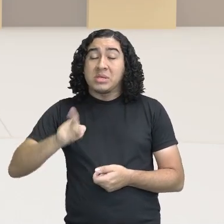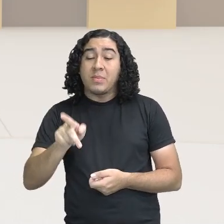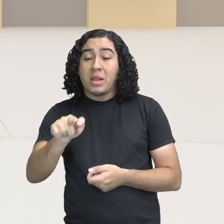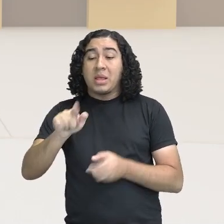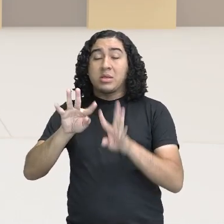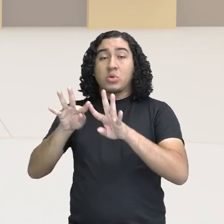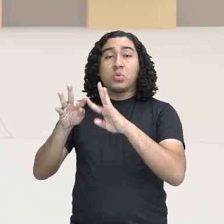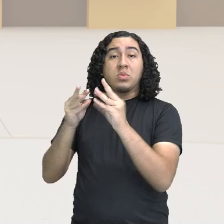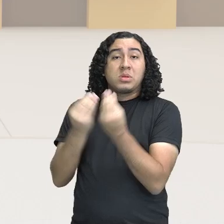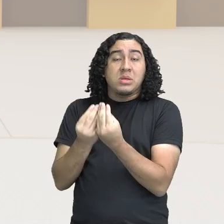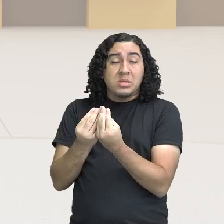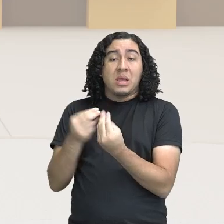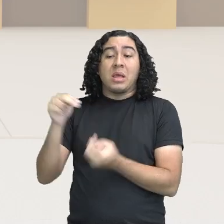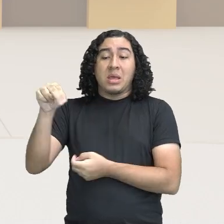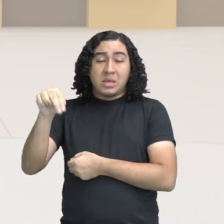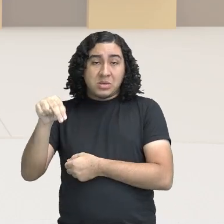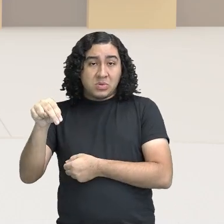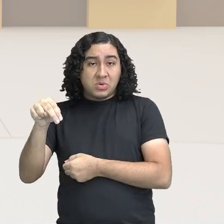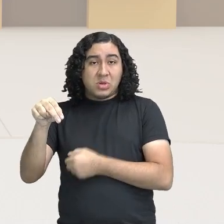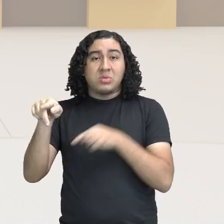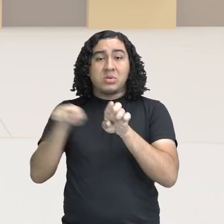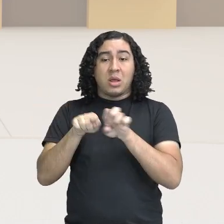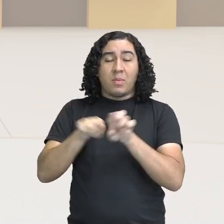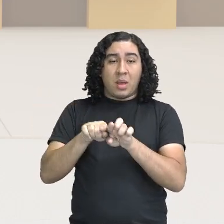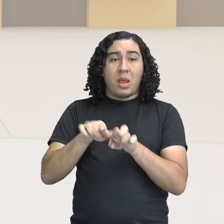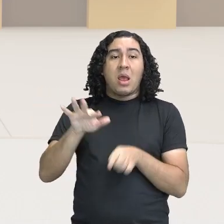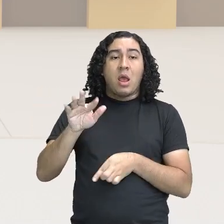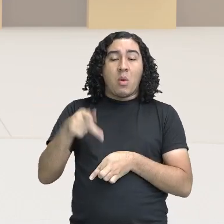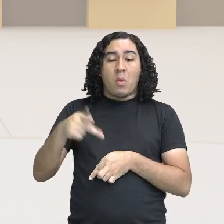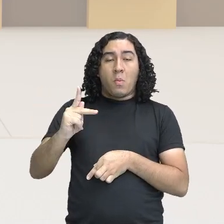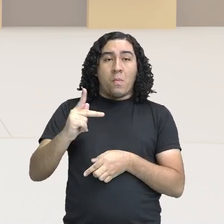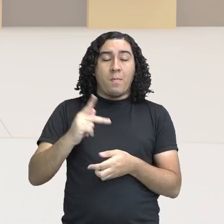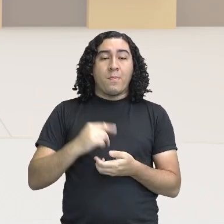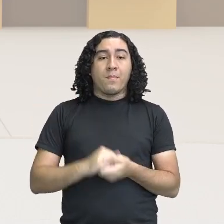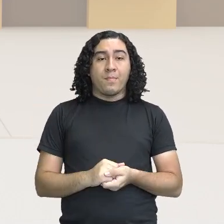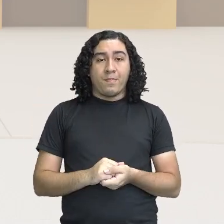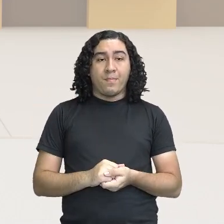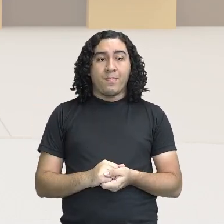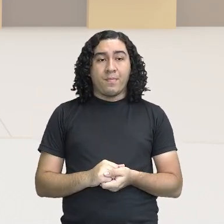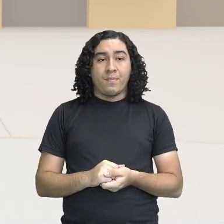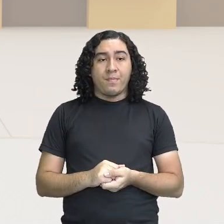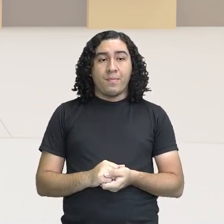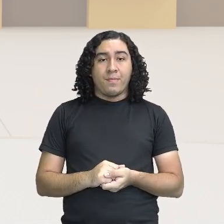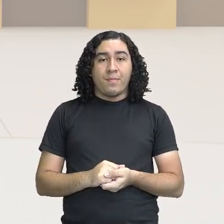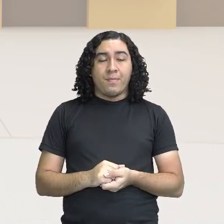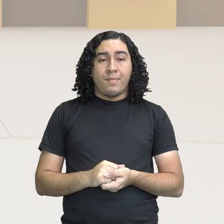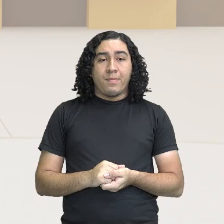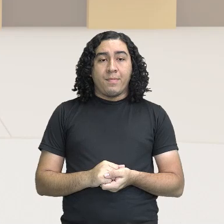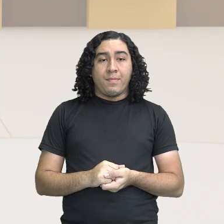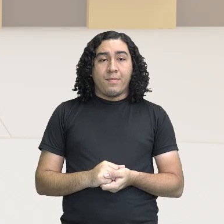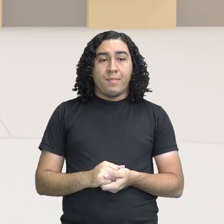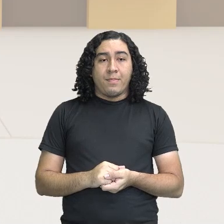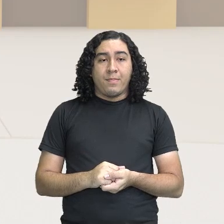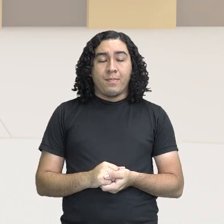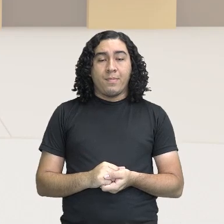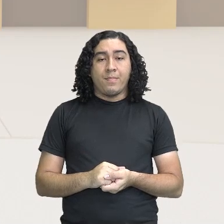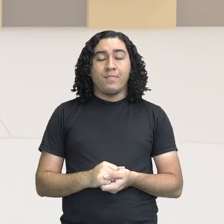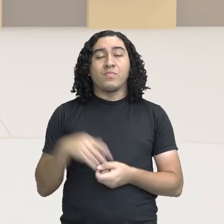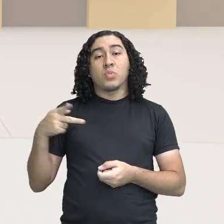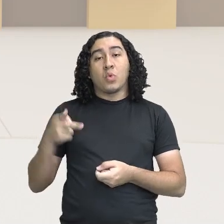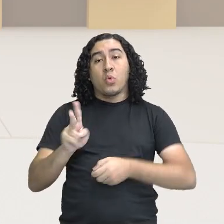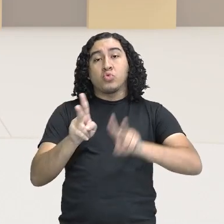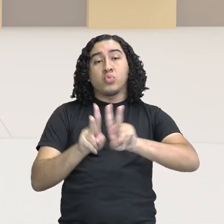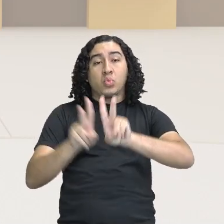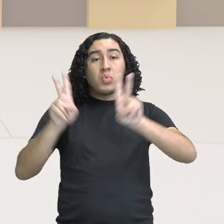desse nutriente, do nitrogênio e do fósforo, né, professor? Exatamente. E na nossa sequência, né, a gente continua falando um pouco mais sobre